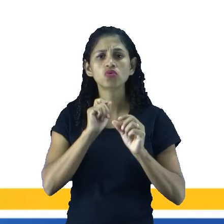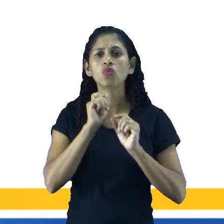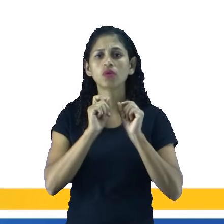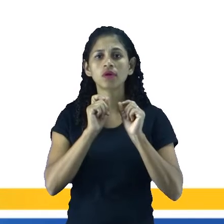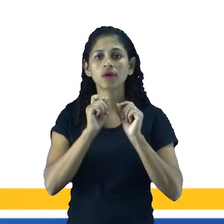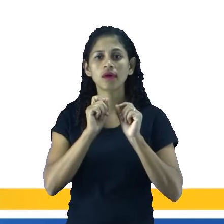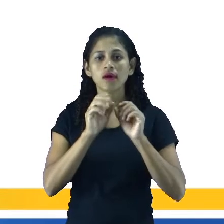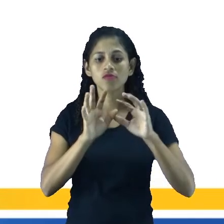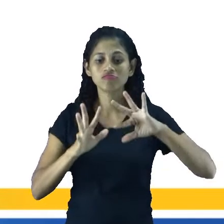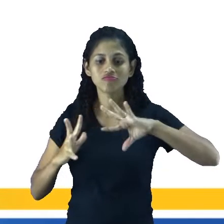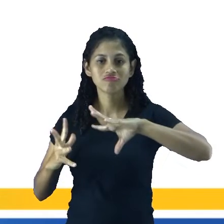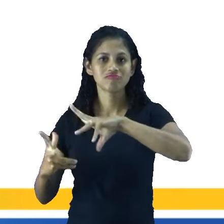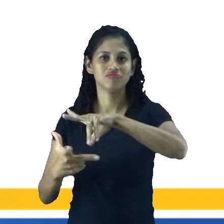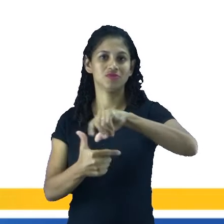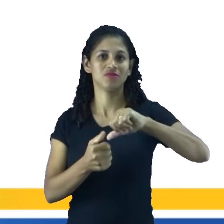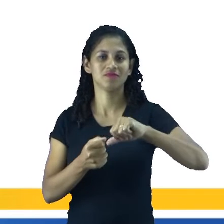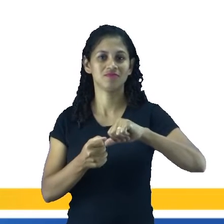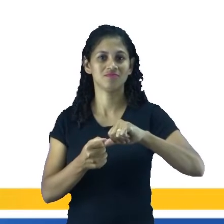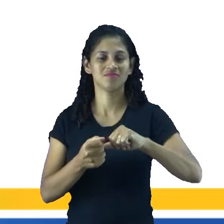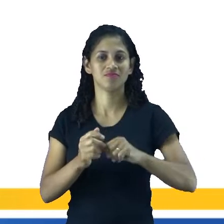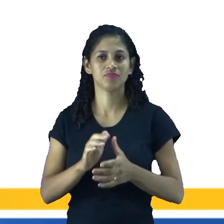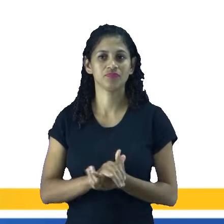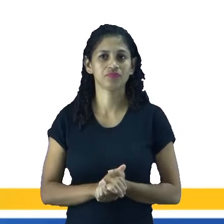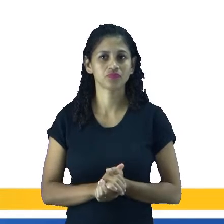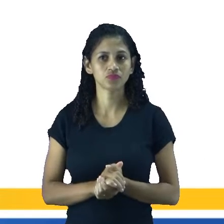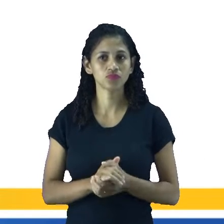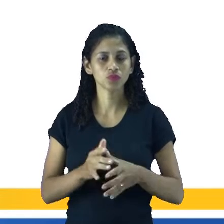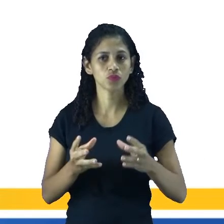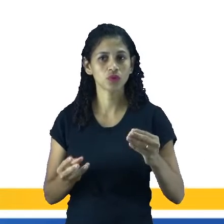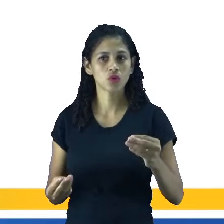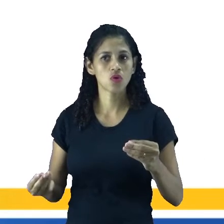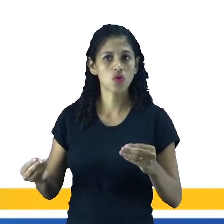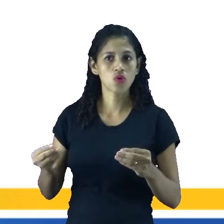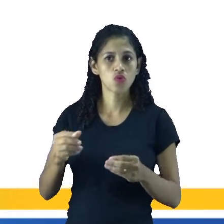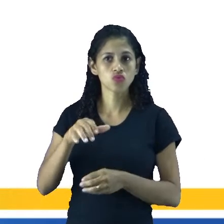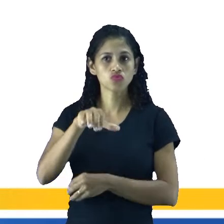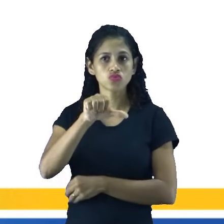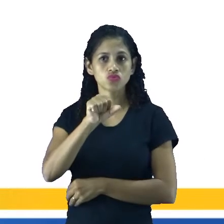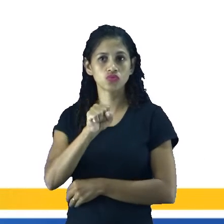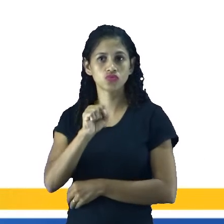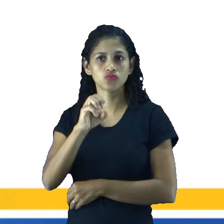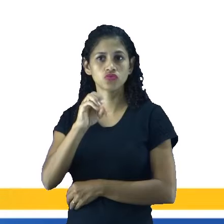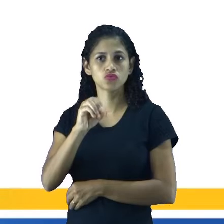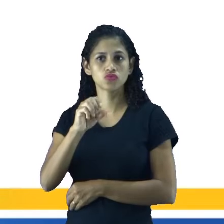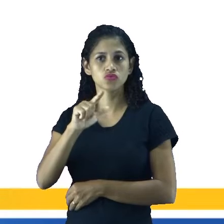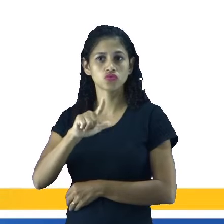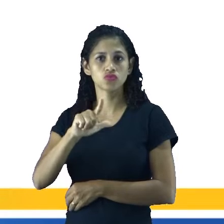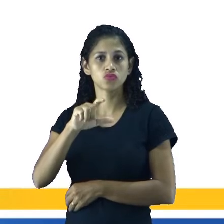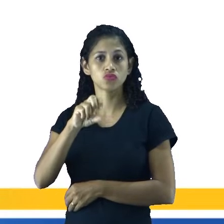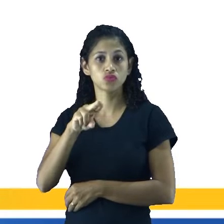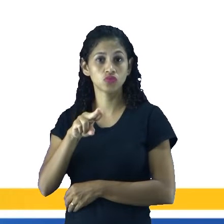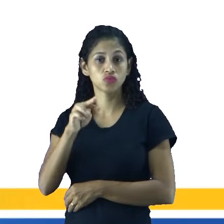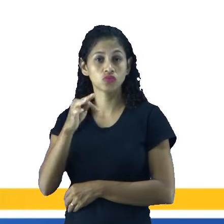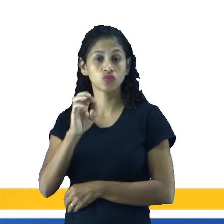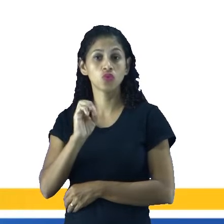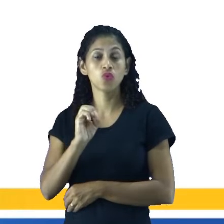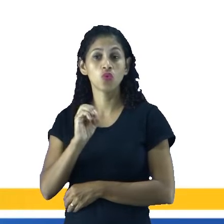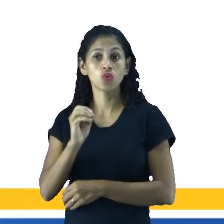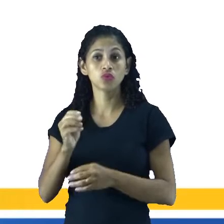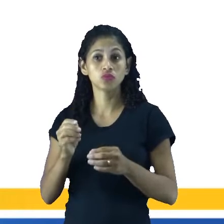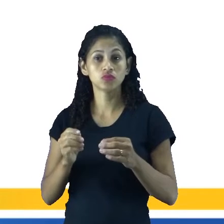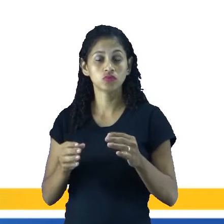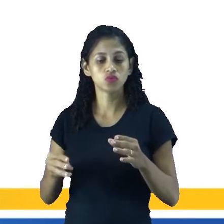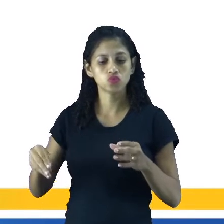que a gente vai chamar de soluto, ou seja, o que a gente adiciona a esse solvente, nós vamos dar o nome de soluto. E